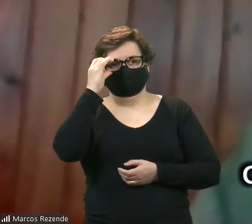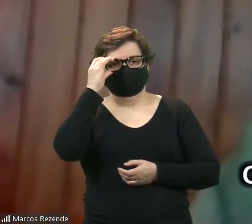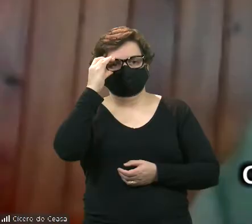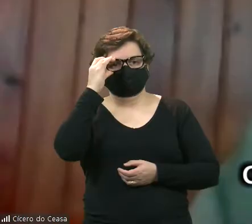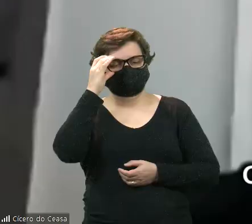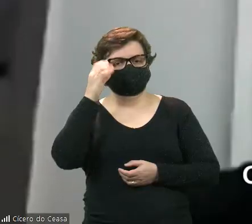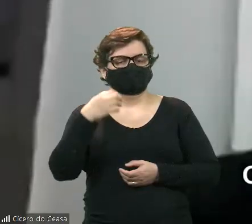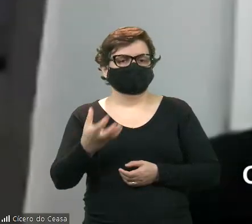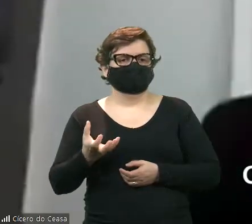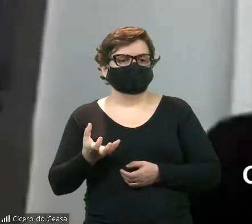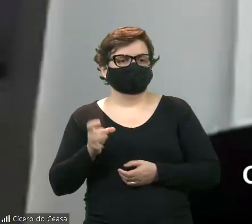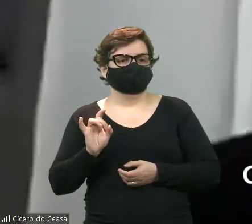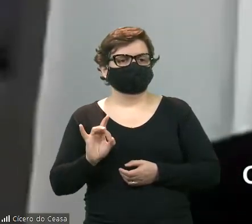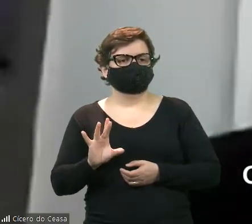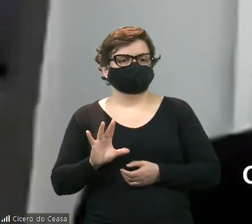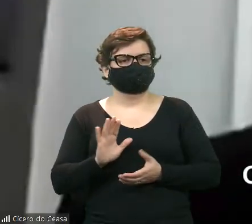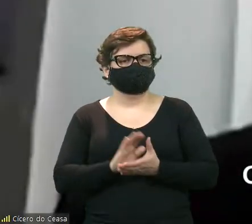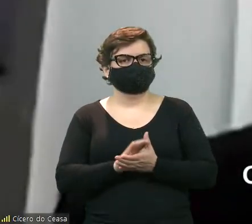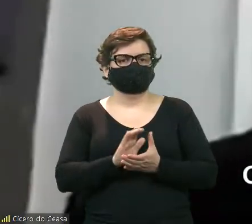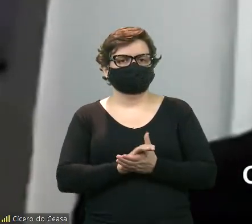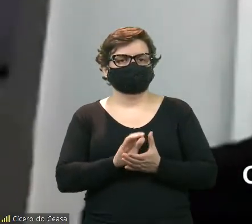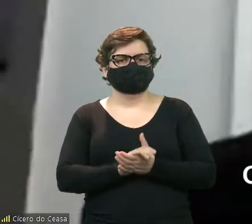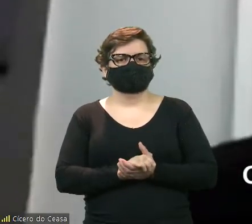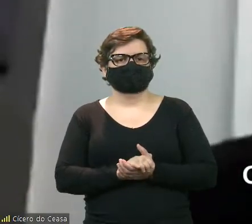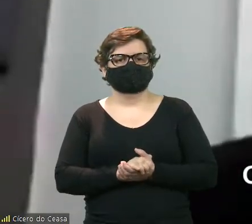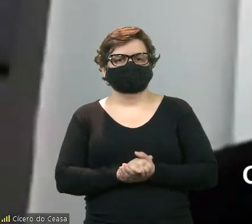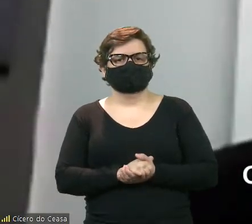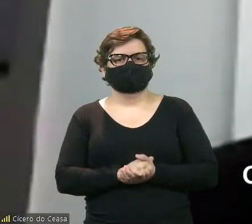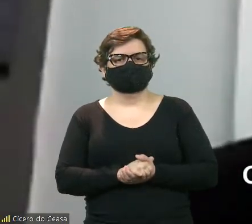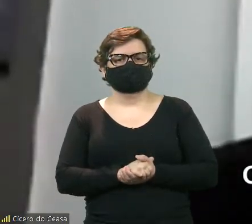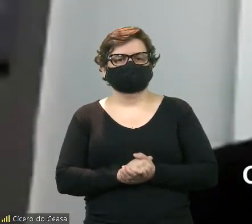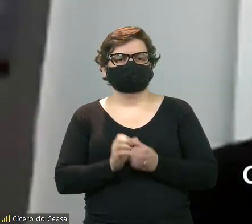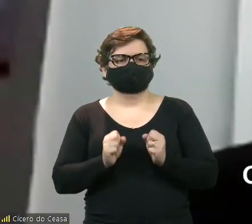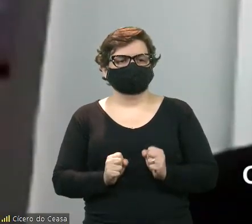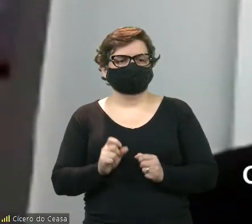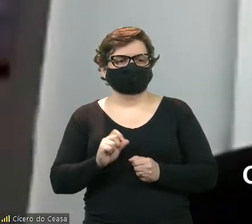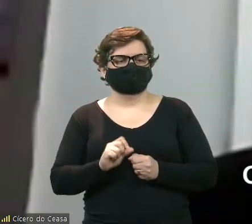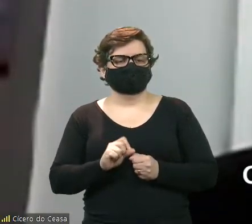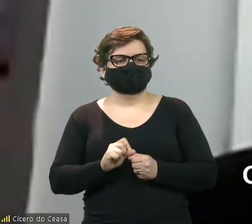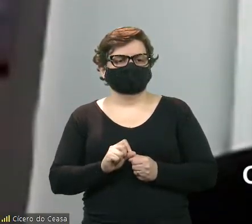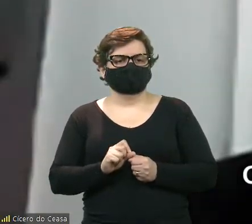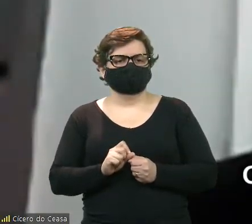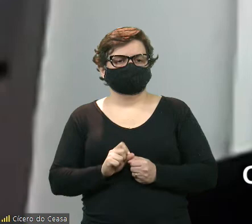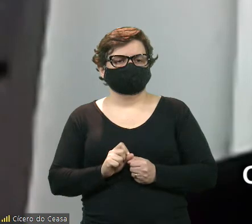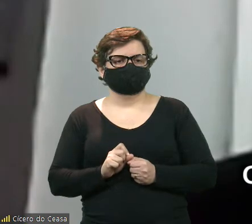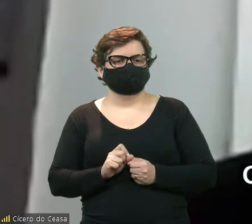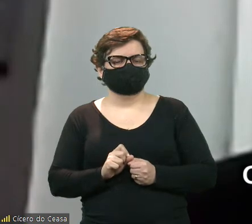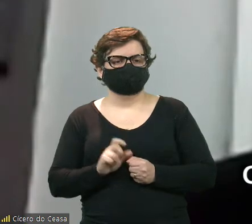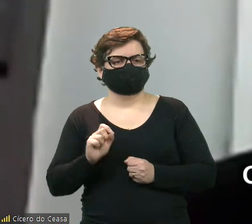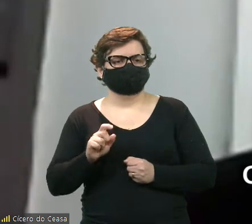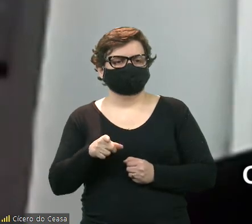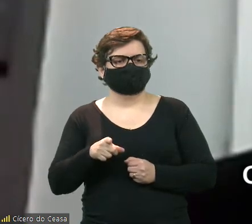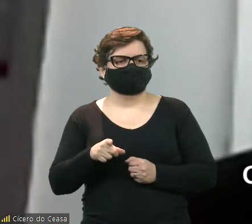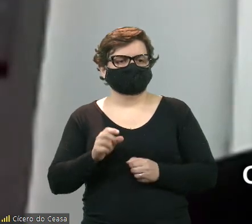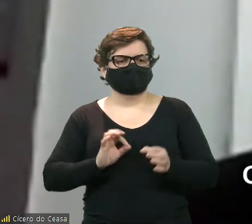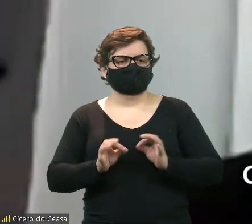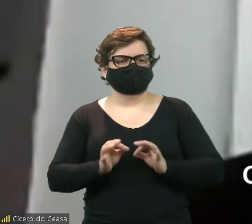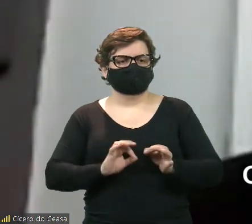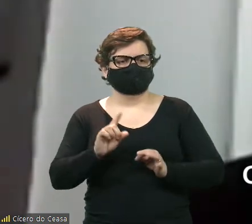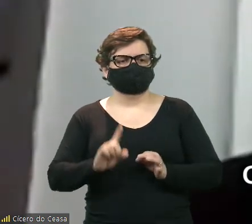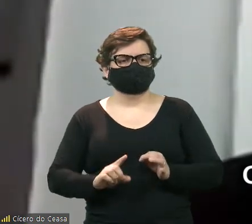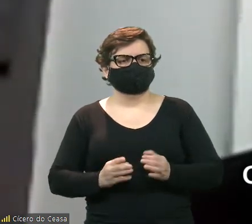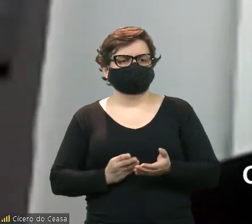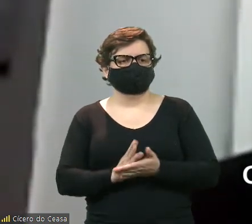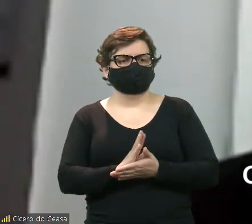Eu quero apenas parabenizar o executivo e que esse projeto seja aprovado. Eu acho que